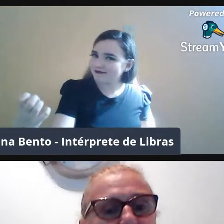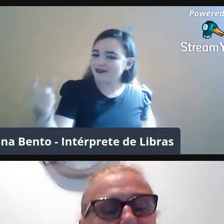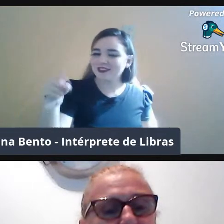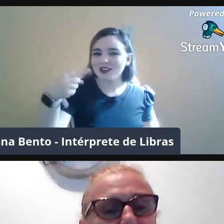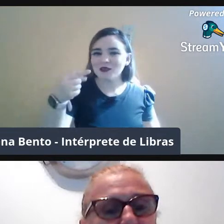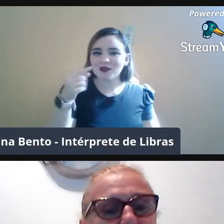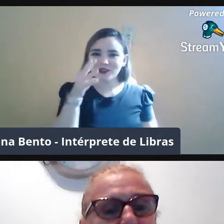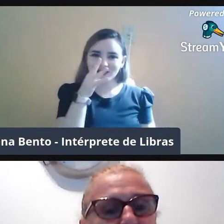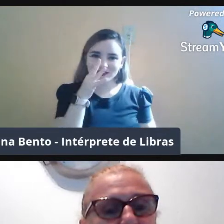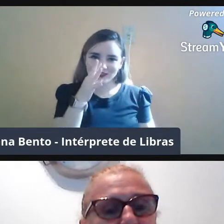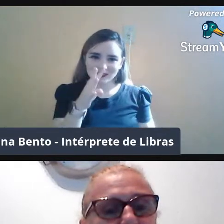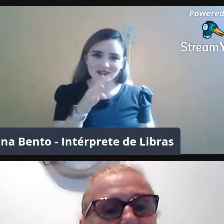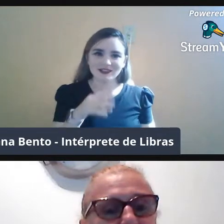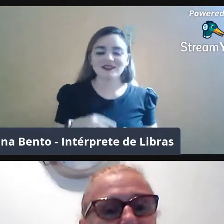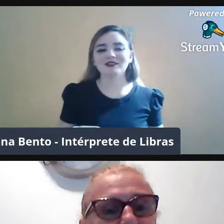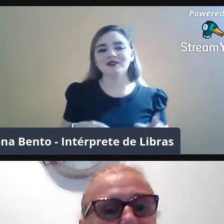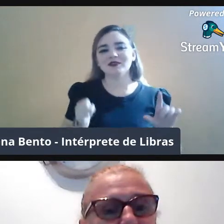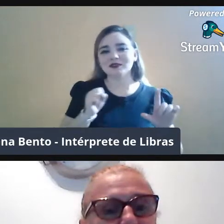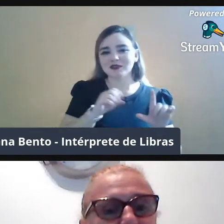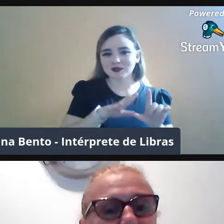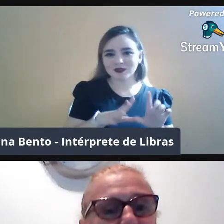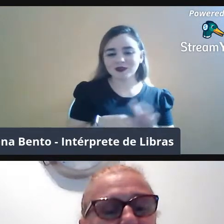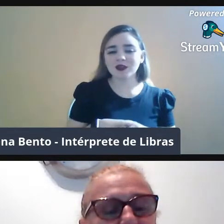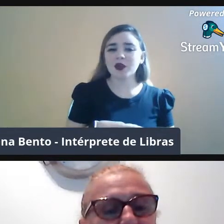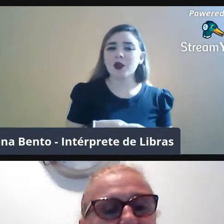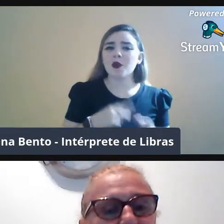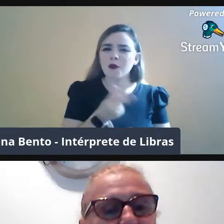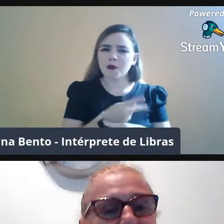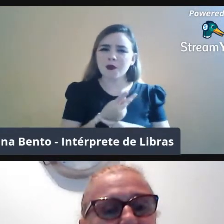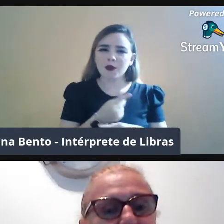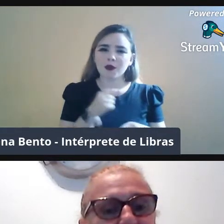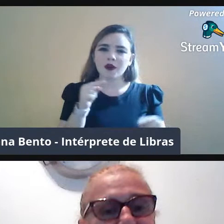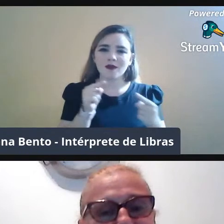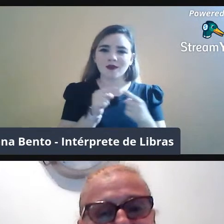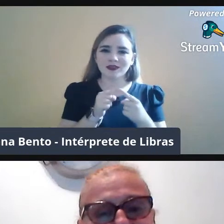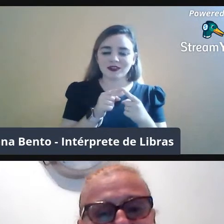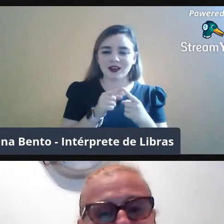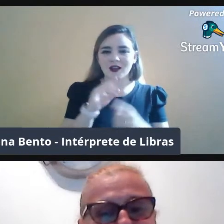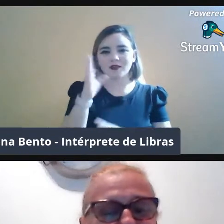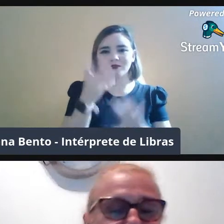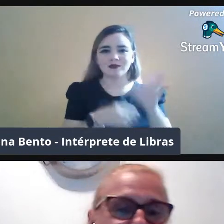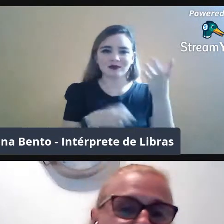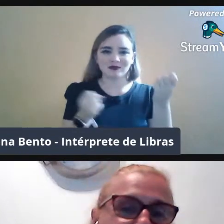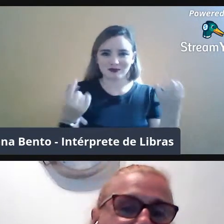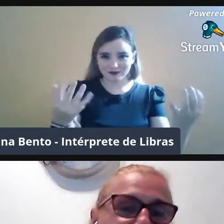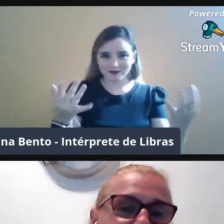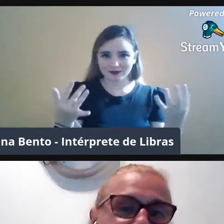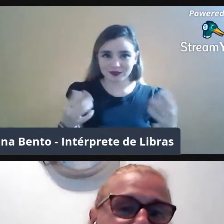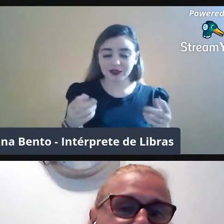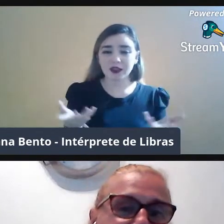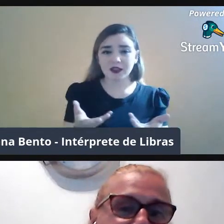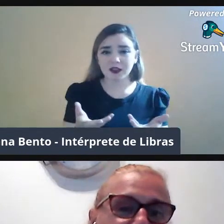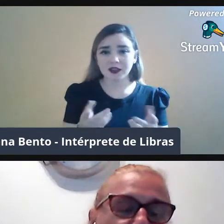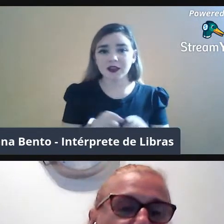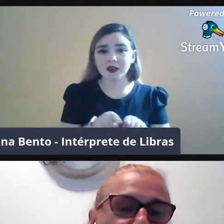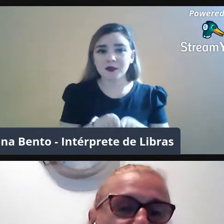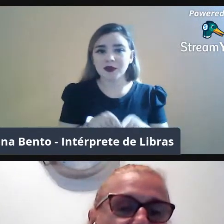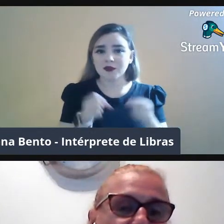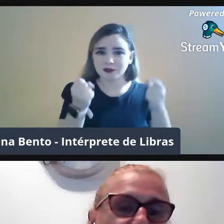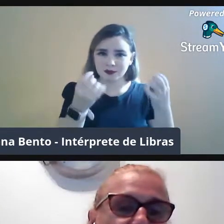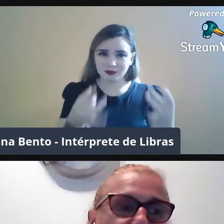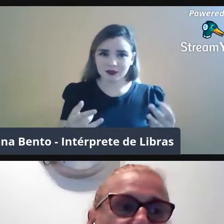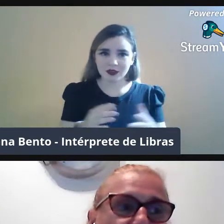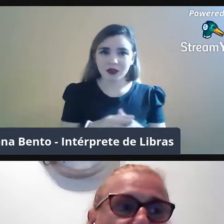essa live? Procure uma causa relacionada com o meio ambiente. E eu vou fazer um comentário também sobre